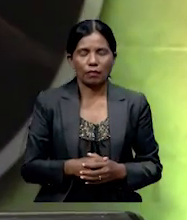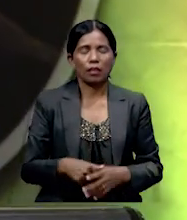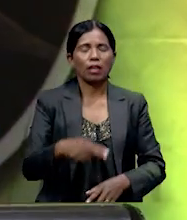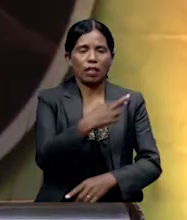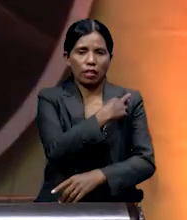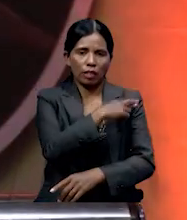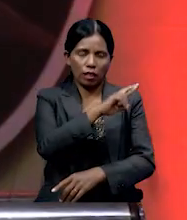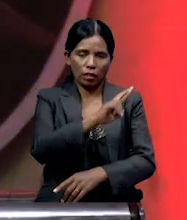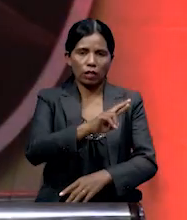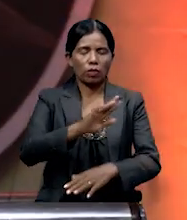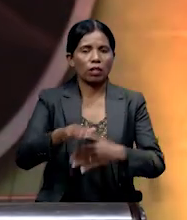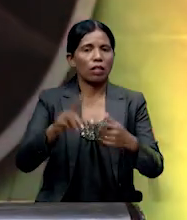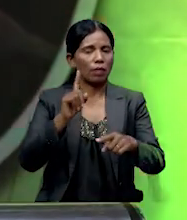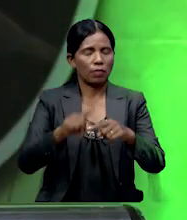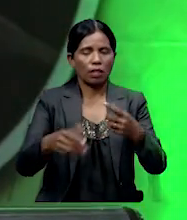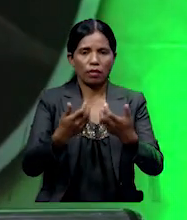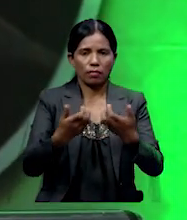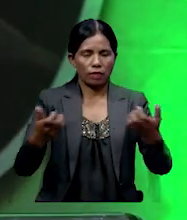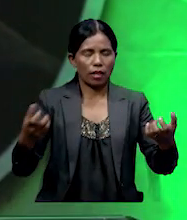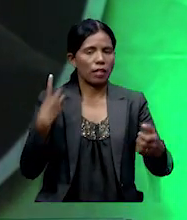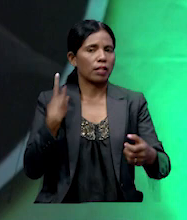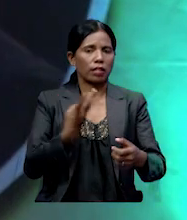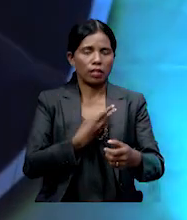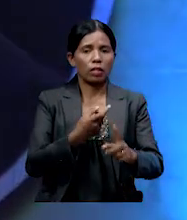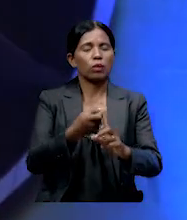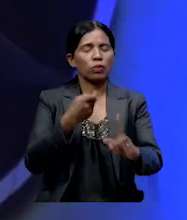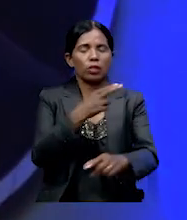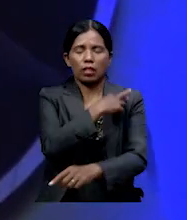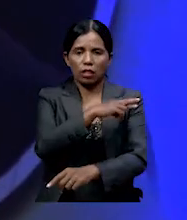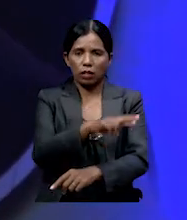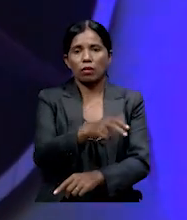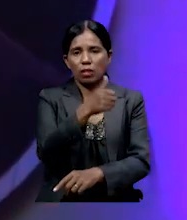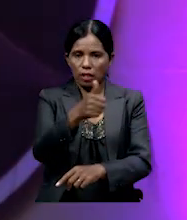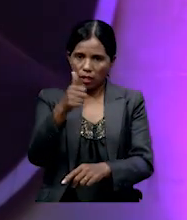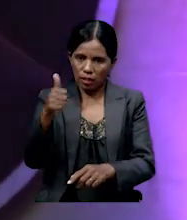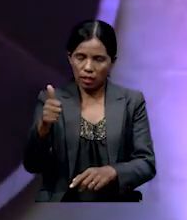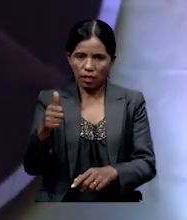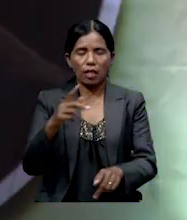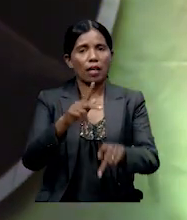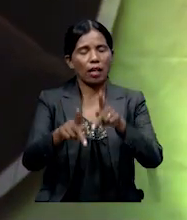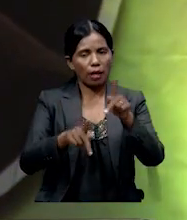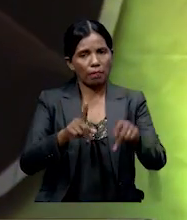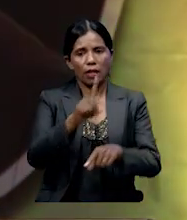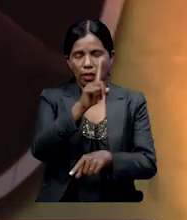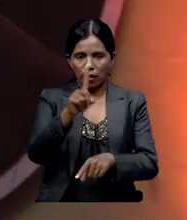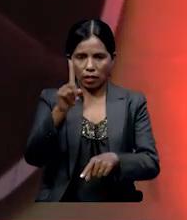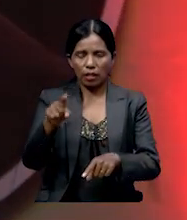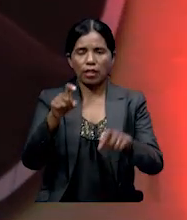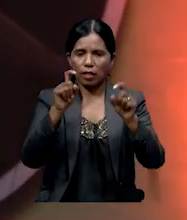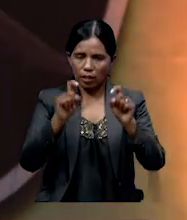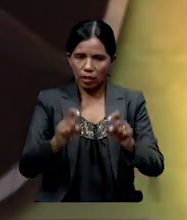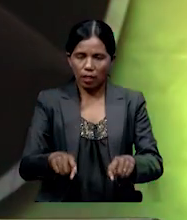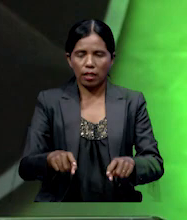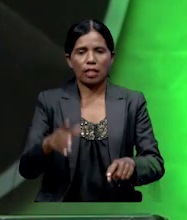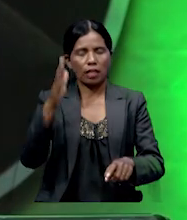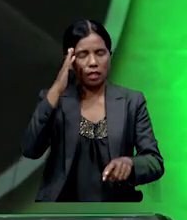Religião slavene fajeita, liu si religião ida-ida, ema ida-ida, tem que hatudu kata,